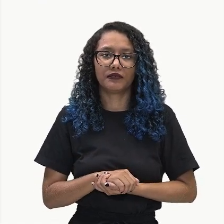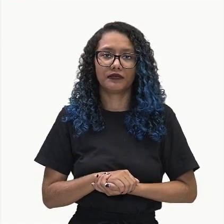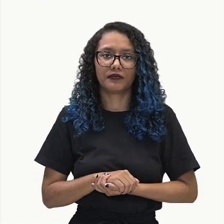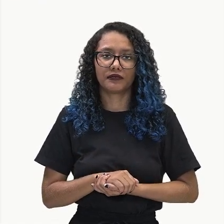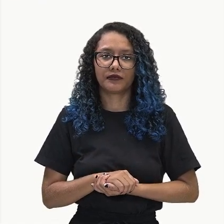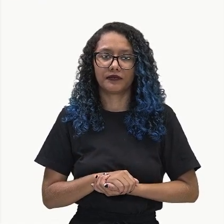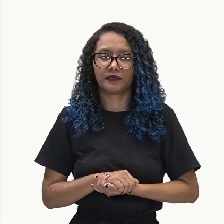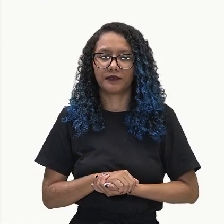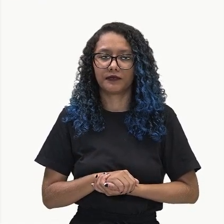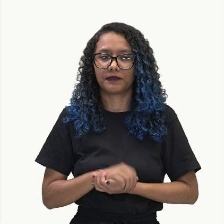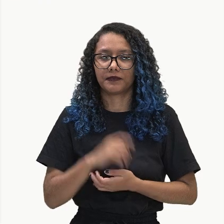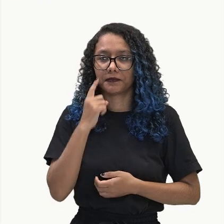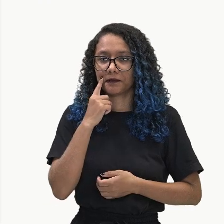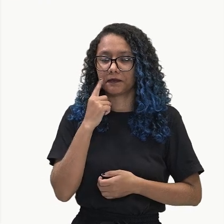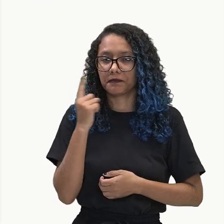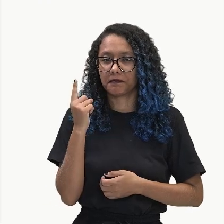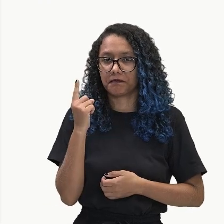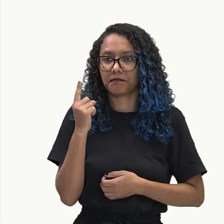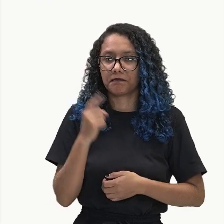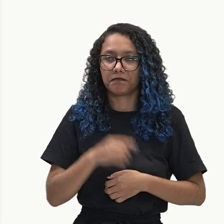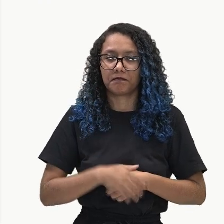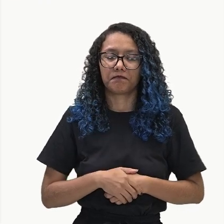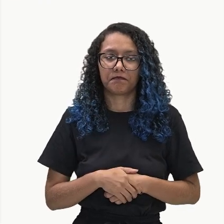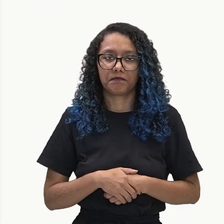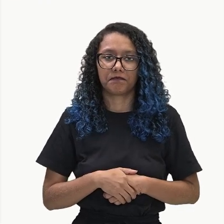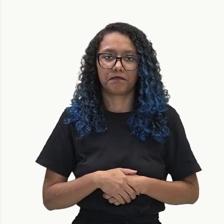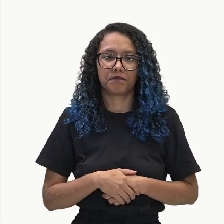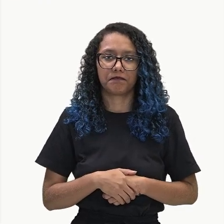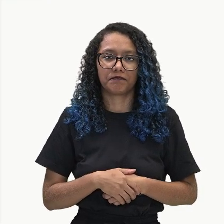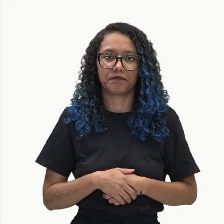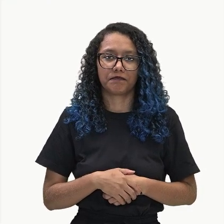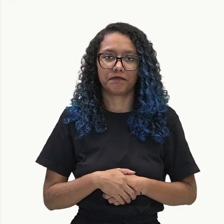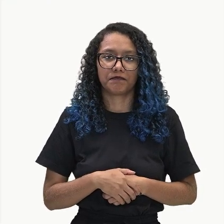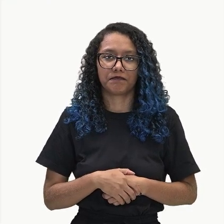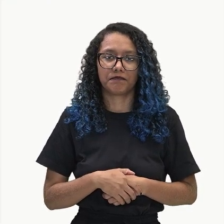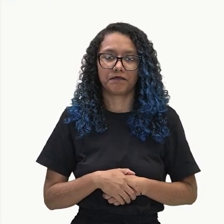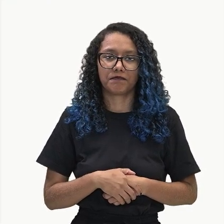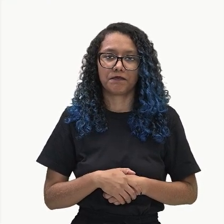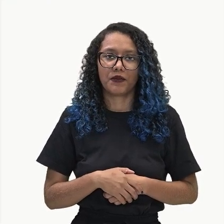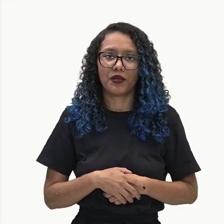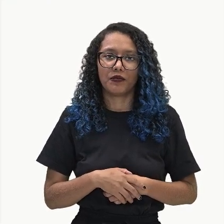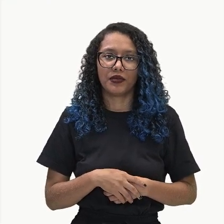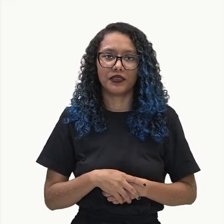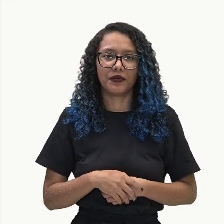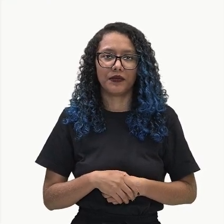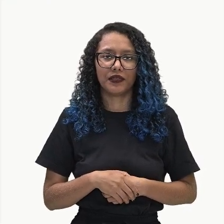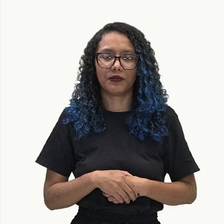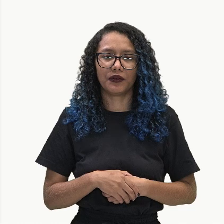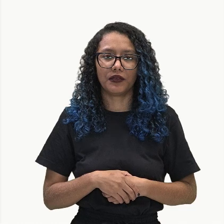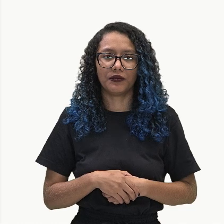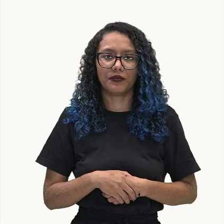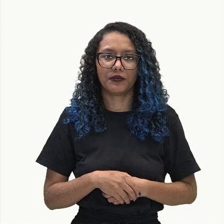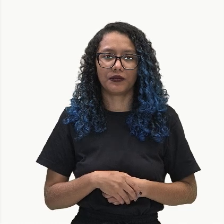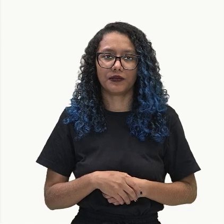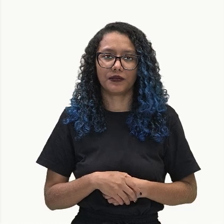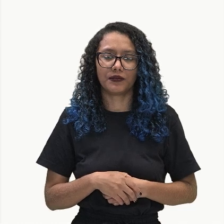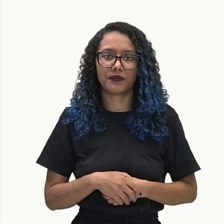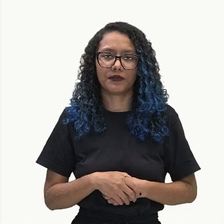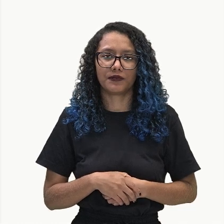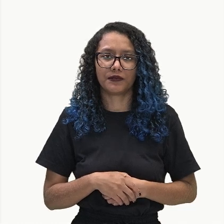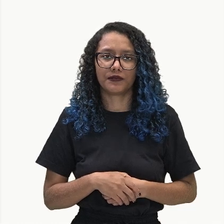llamas tú? ¿Por qué quieres cruzar el río? Yo soy Muelles. Mi